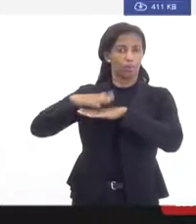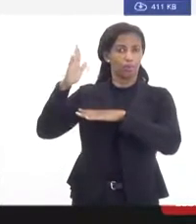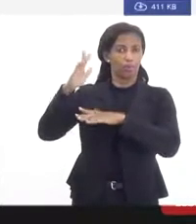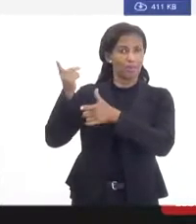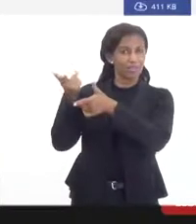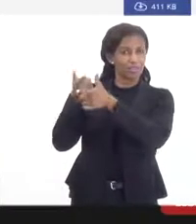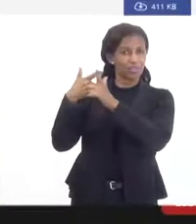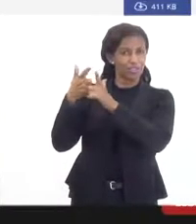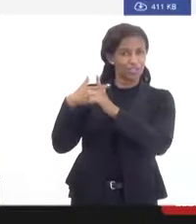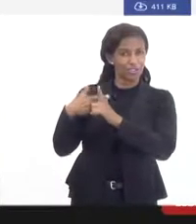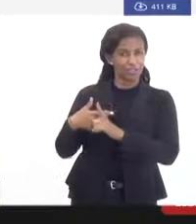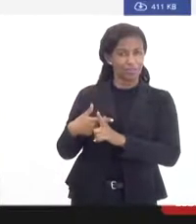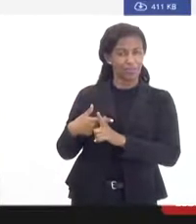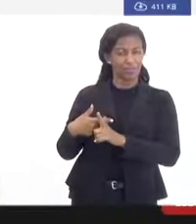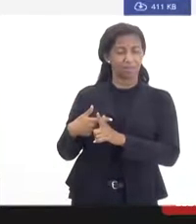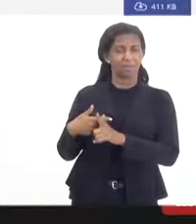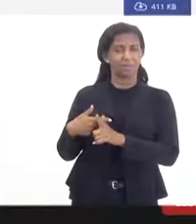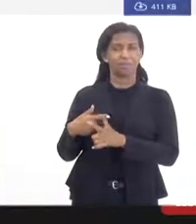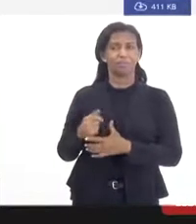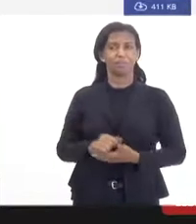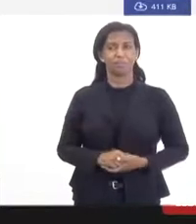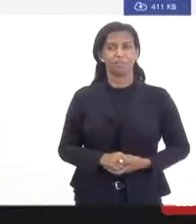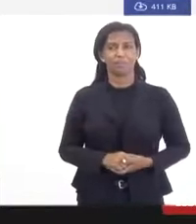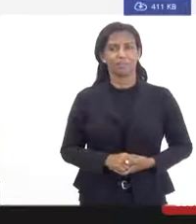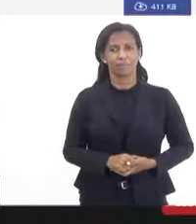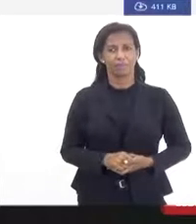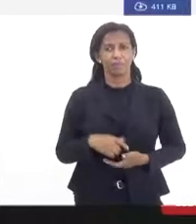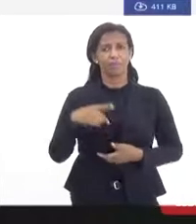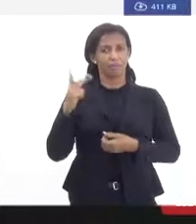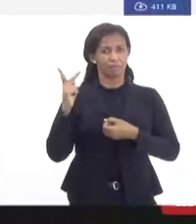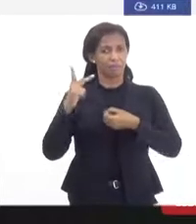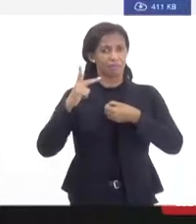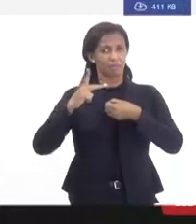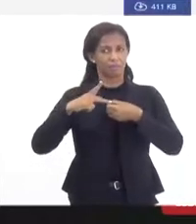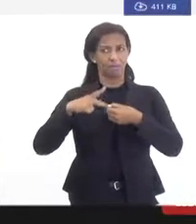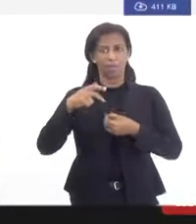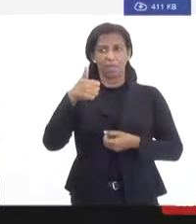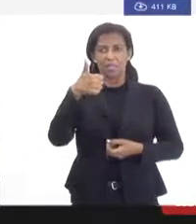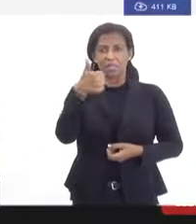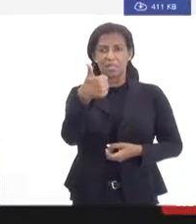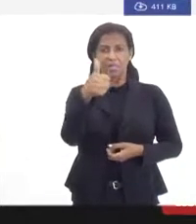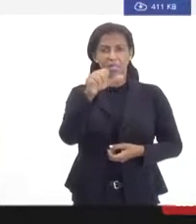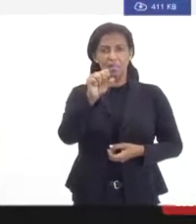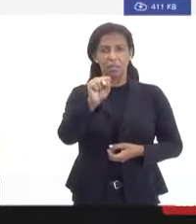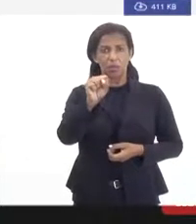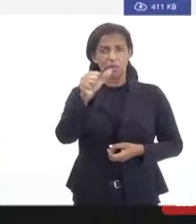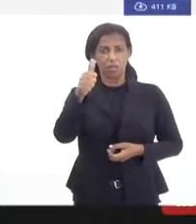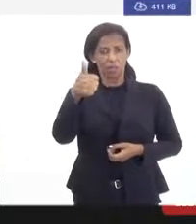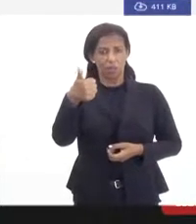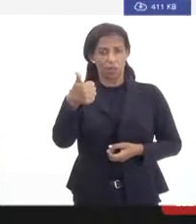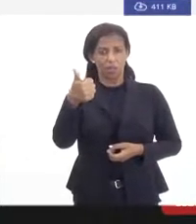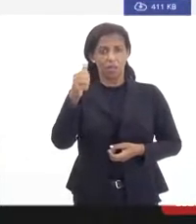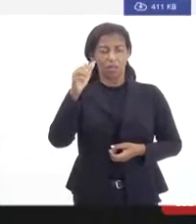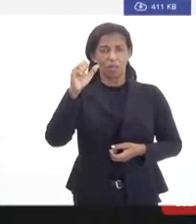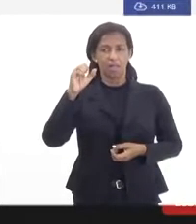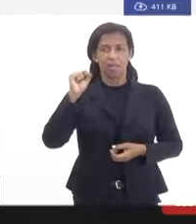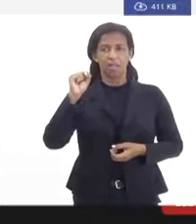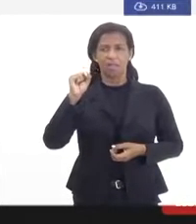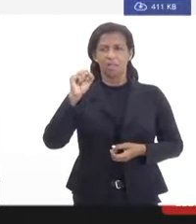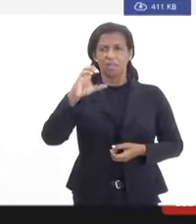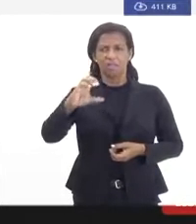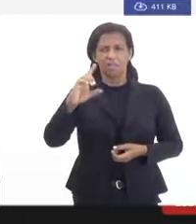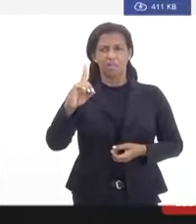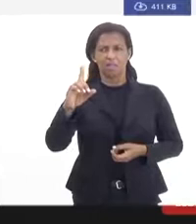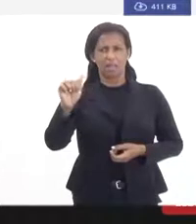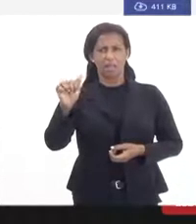débitos inscritos em dívida ativa seria a Petrobras, com 181 CDAs, tá?